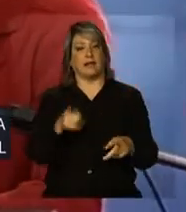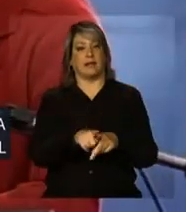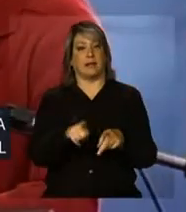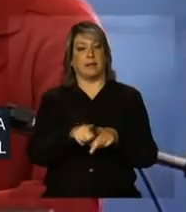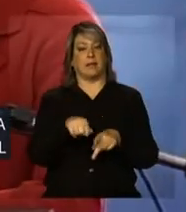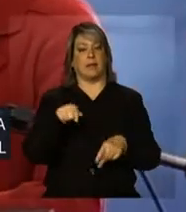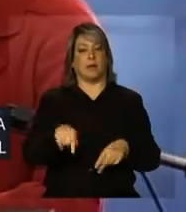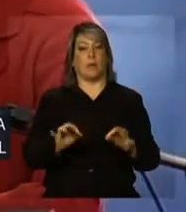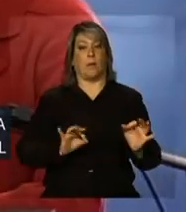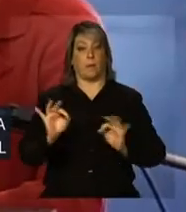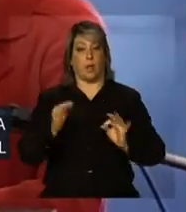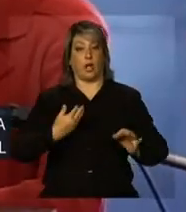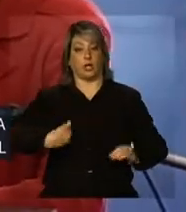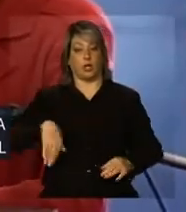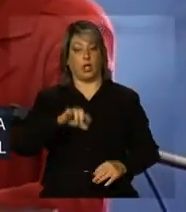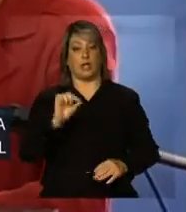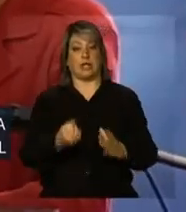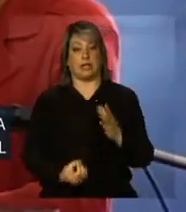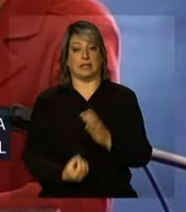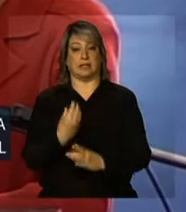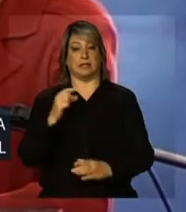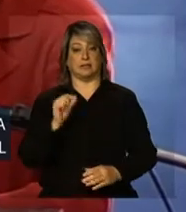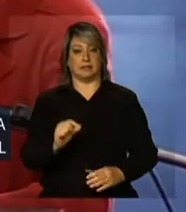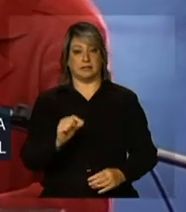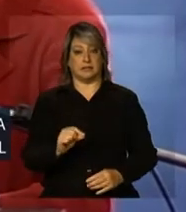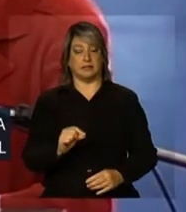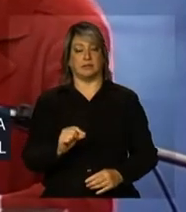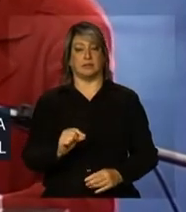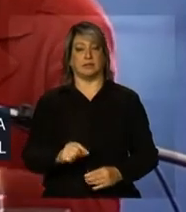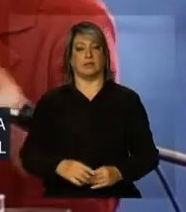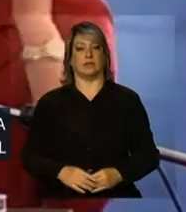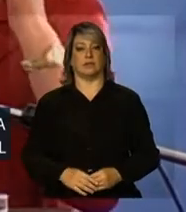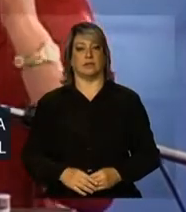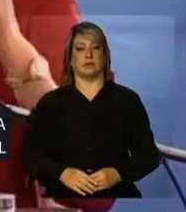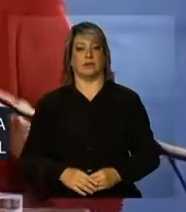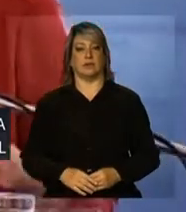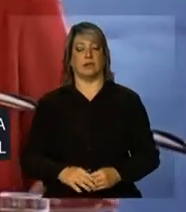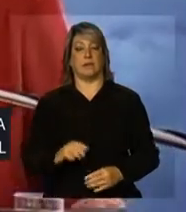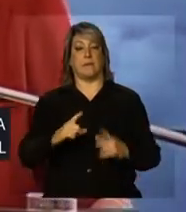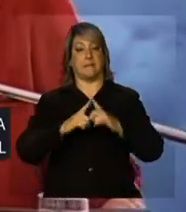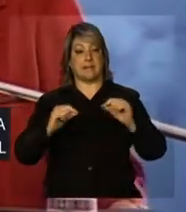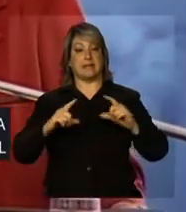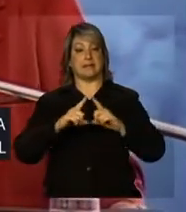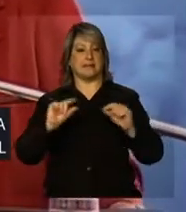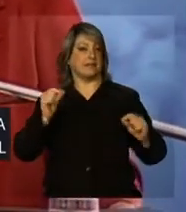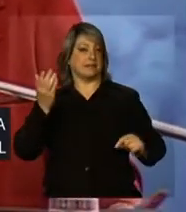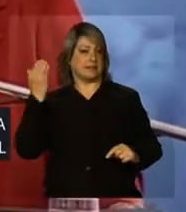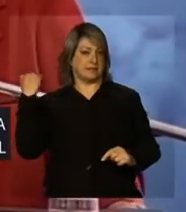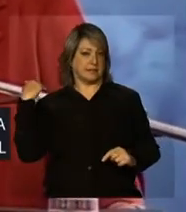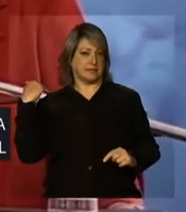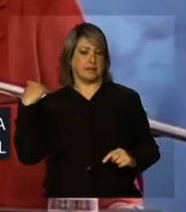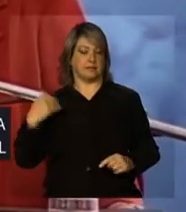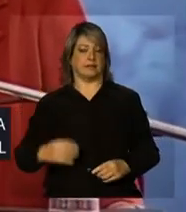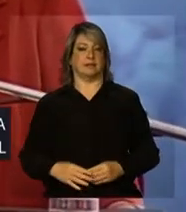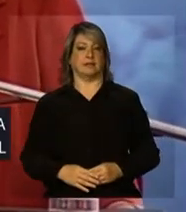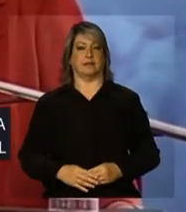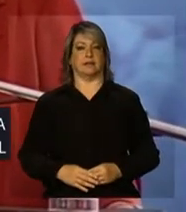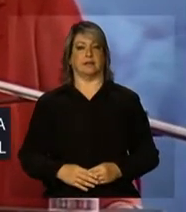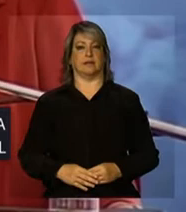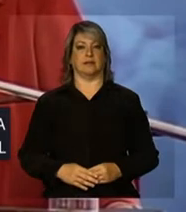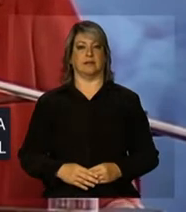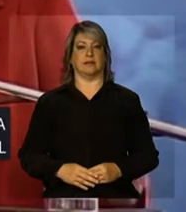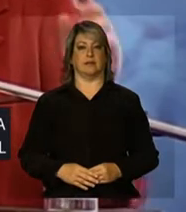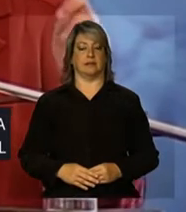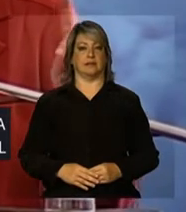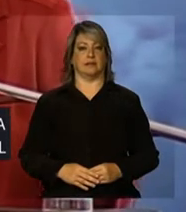que no plano que nós lançamos e em em Brasília há há